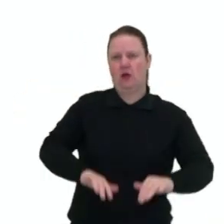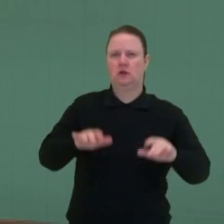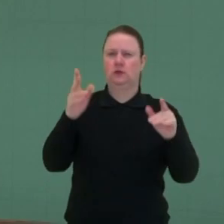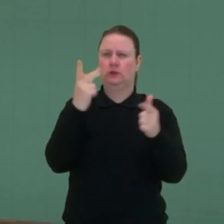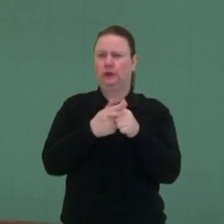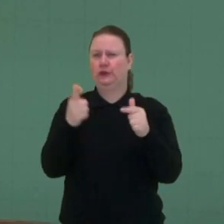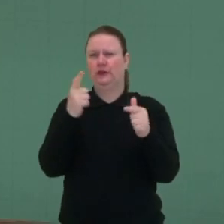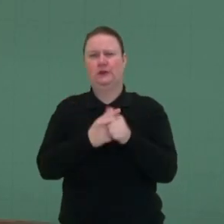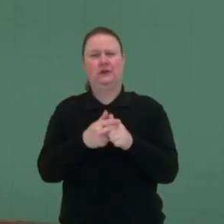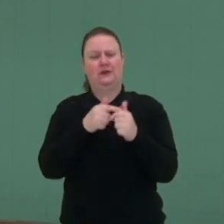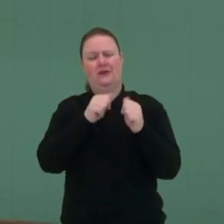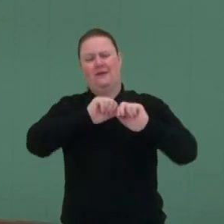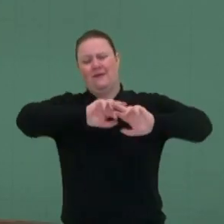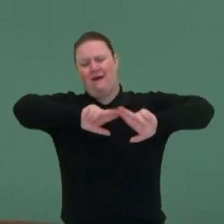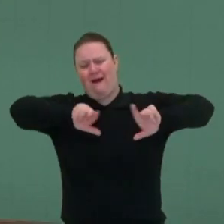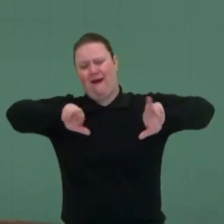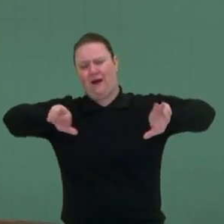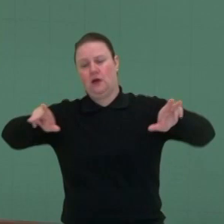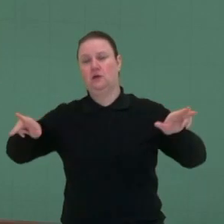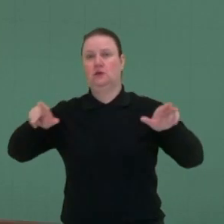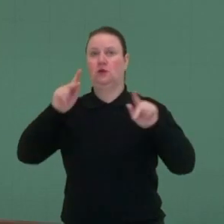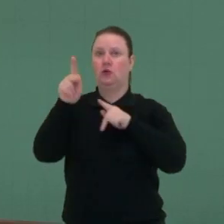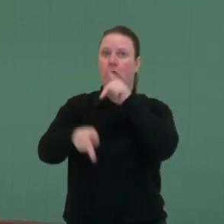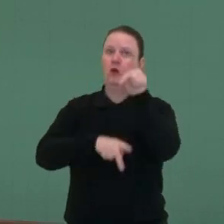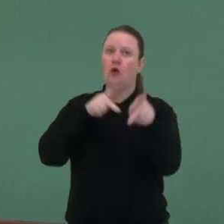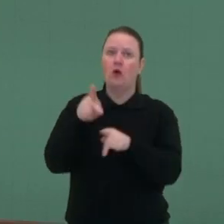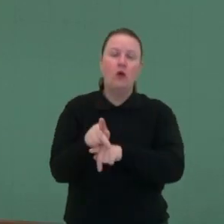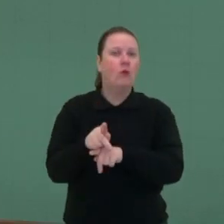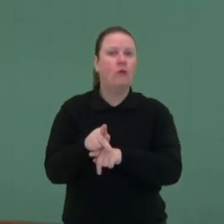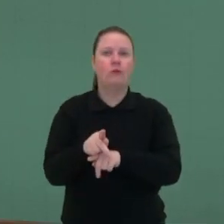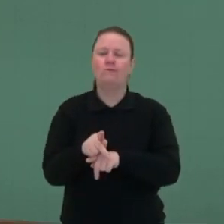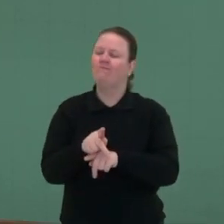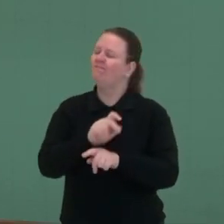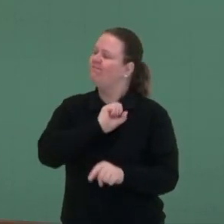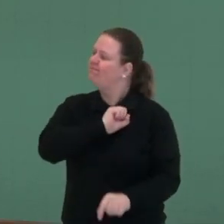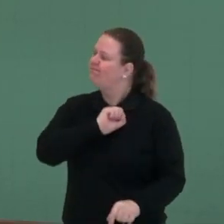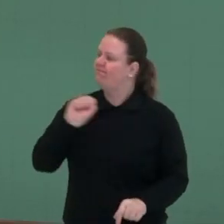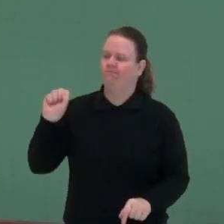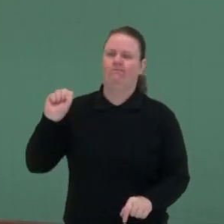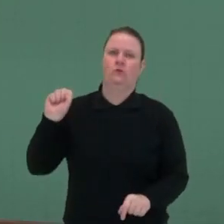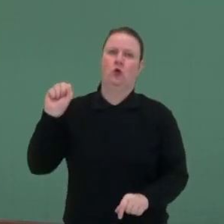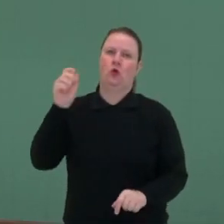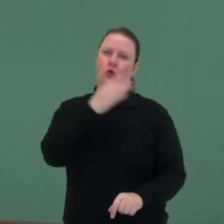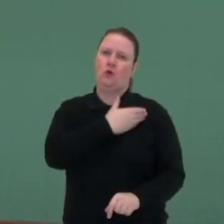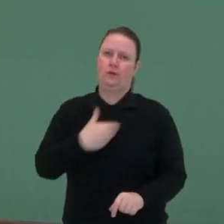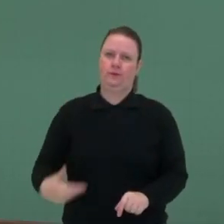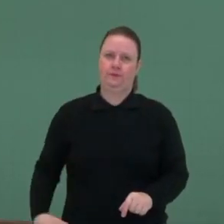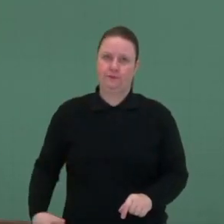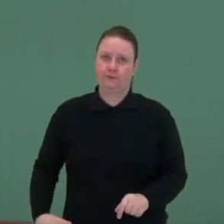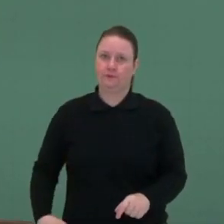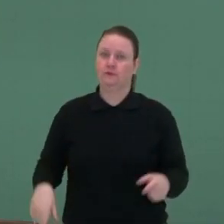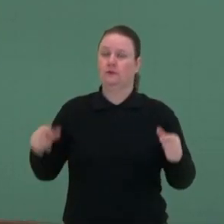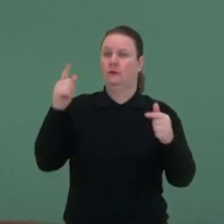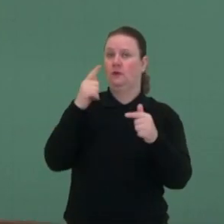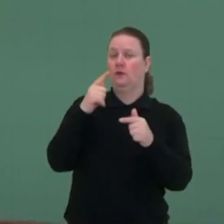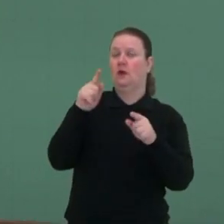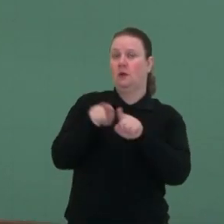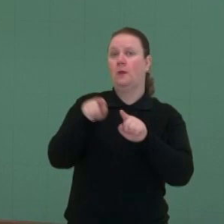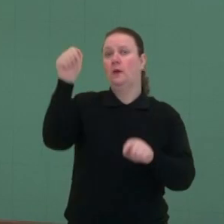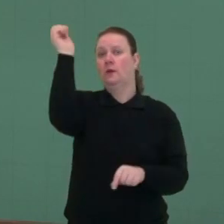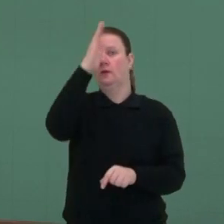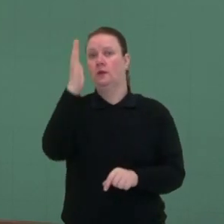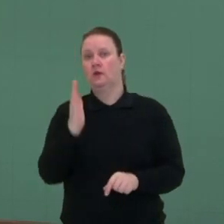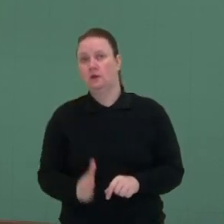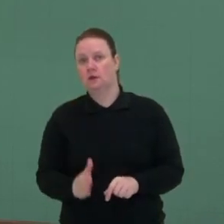econômica, deixava o povo extremamente insatisfeito com o governo. Neste cenário, o Brasil se preparou para as eleições